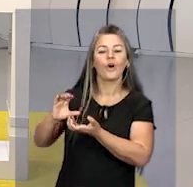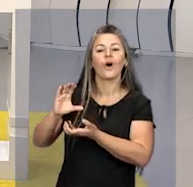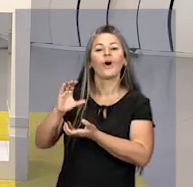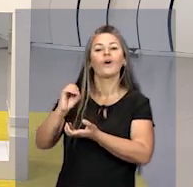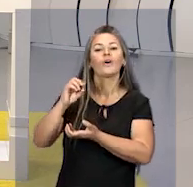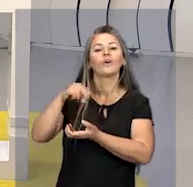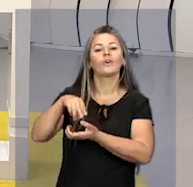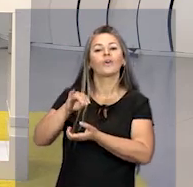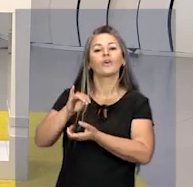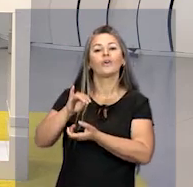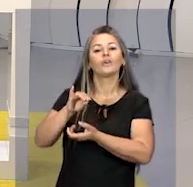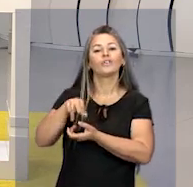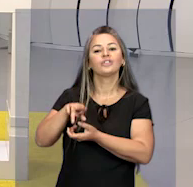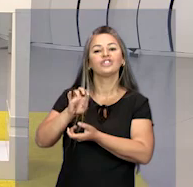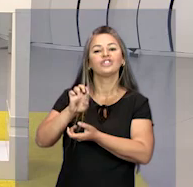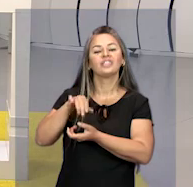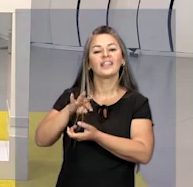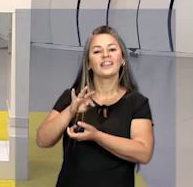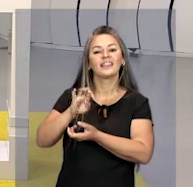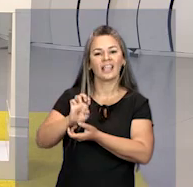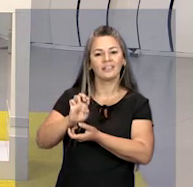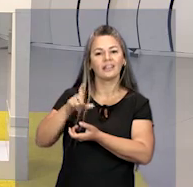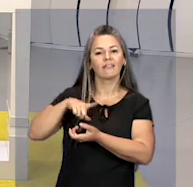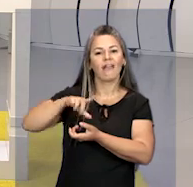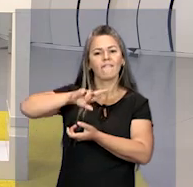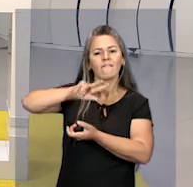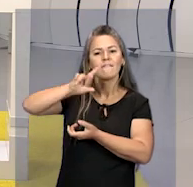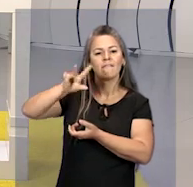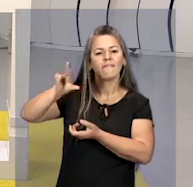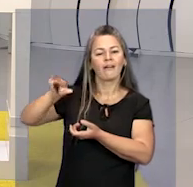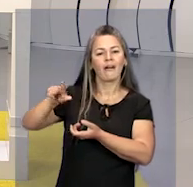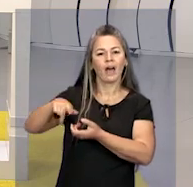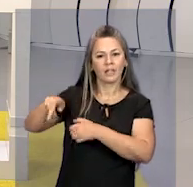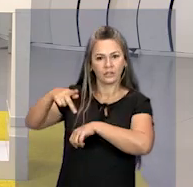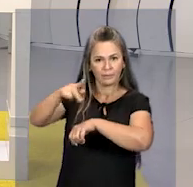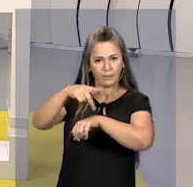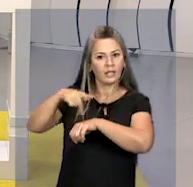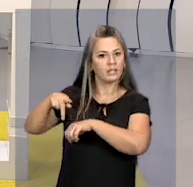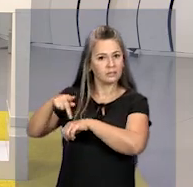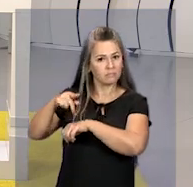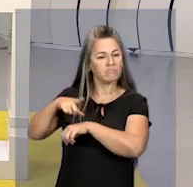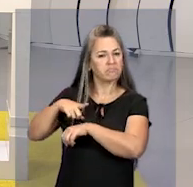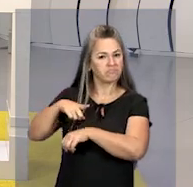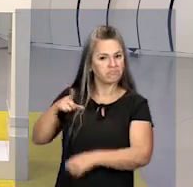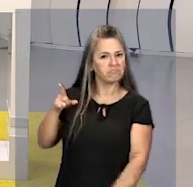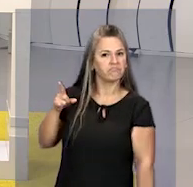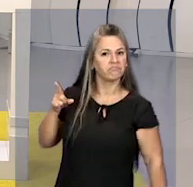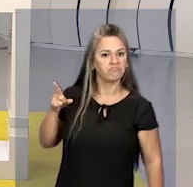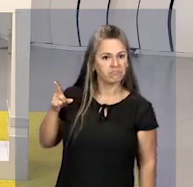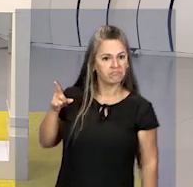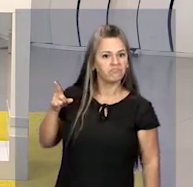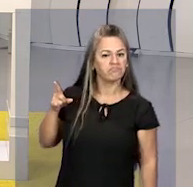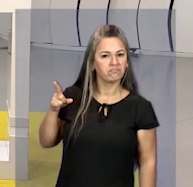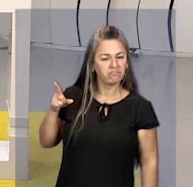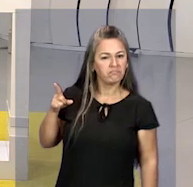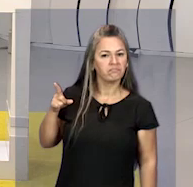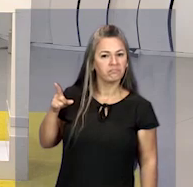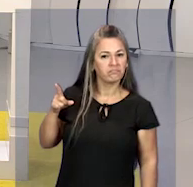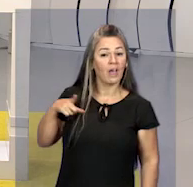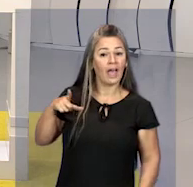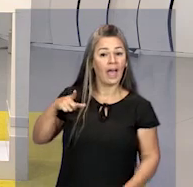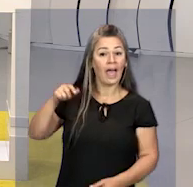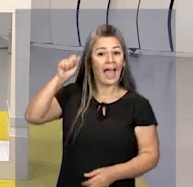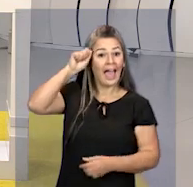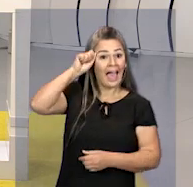existem vários tipos de dança, existem vários povos, inclusive povos brancos. Costumamos dizer, então, que a África são muitas,